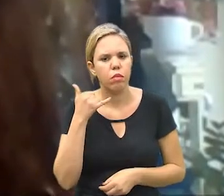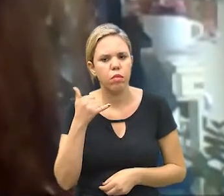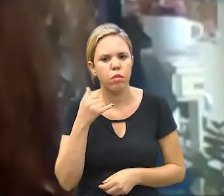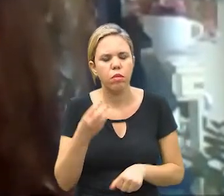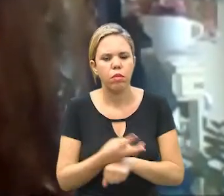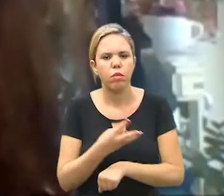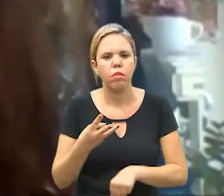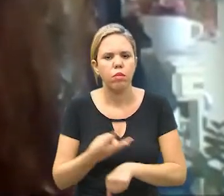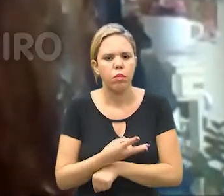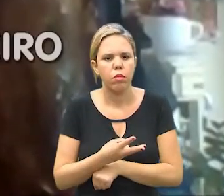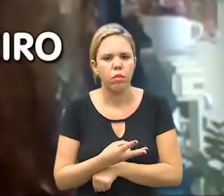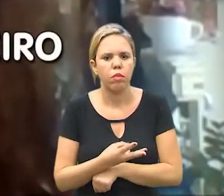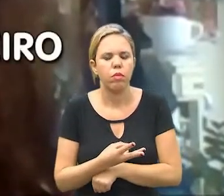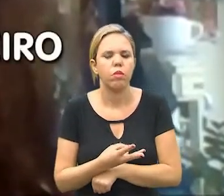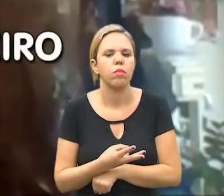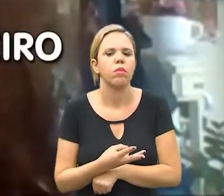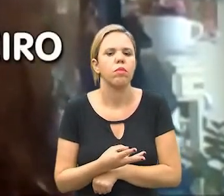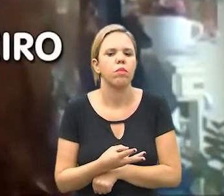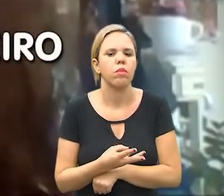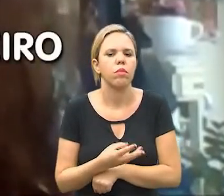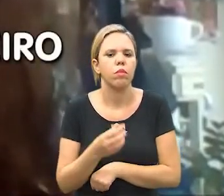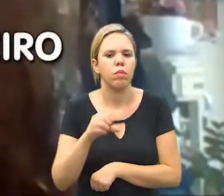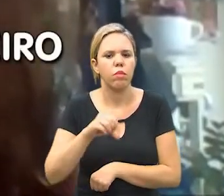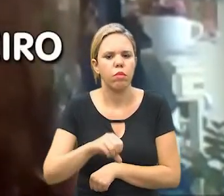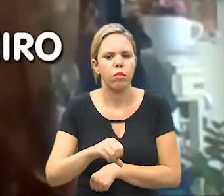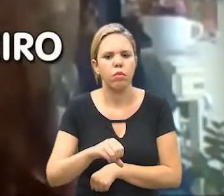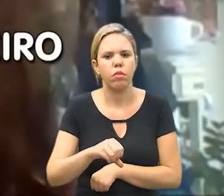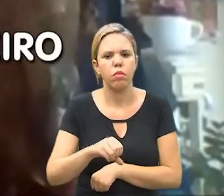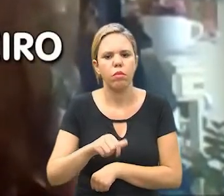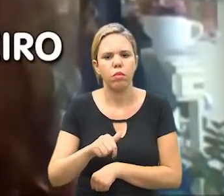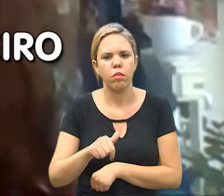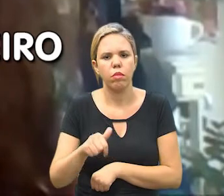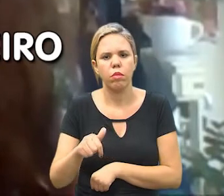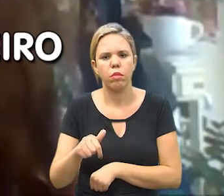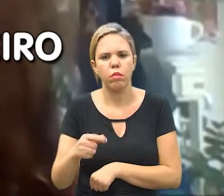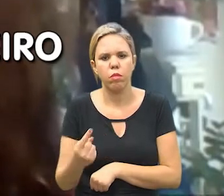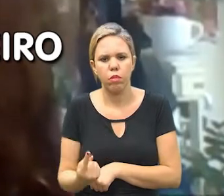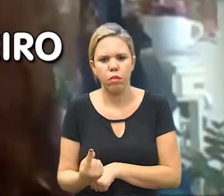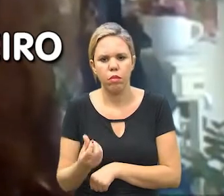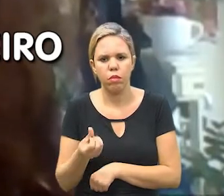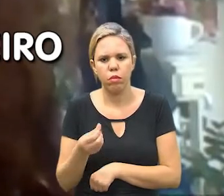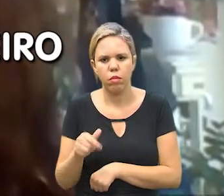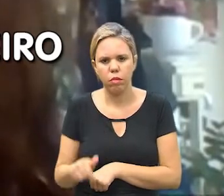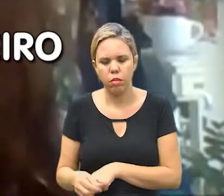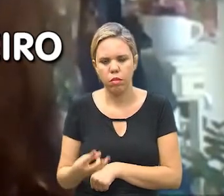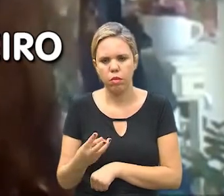para o WhatsApp que eu vou passar para você, que é o 99771-9600.